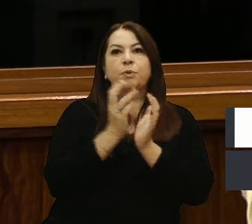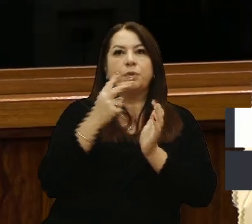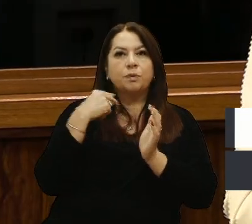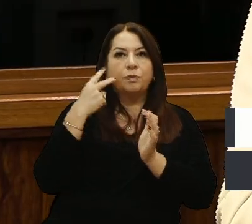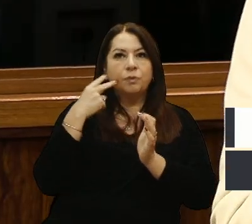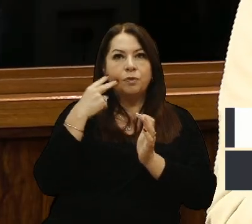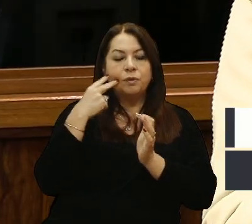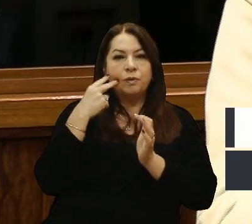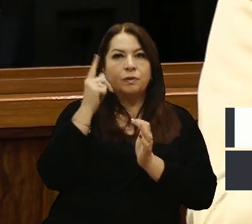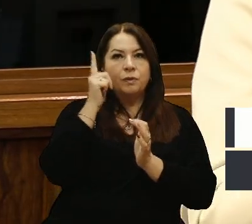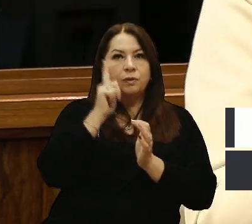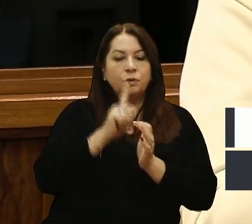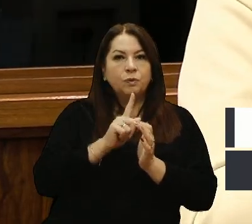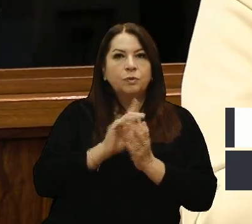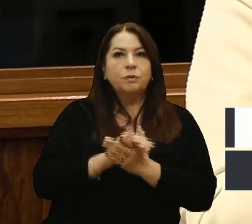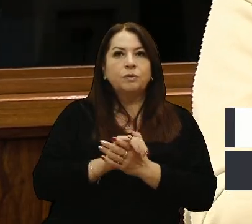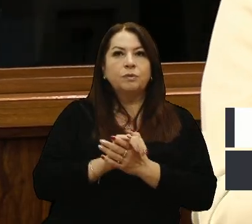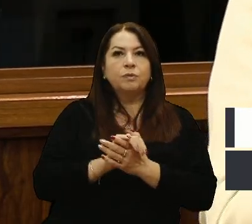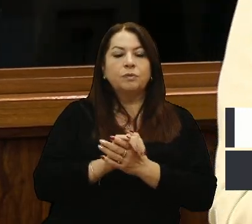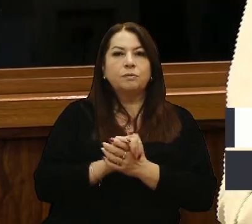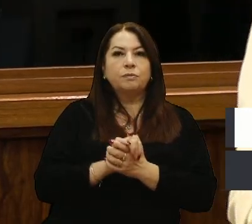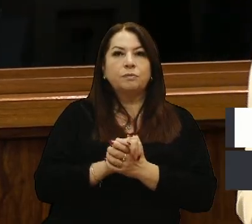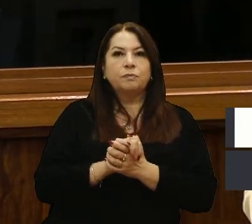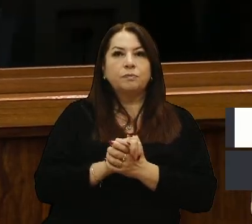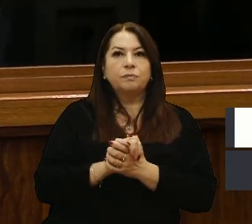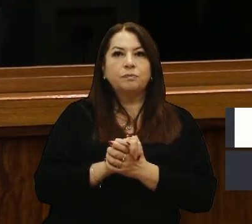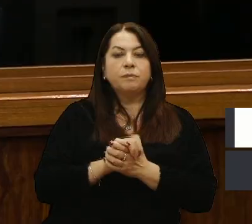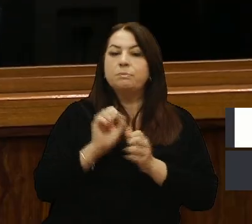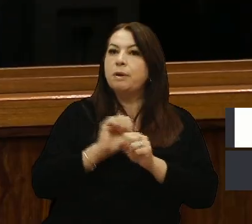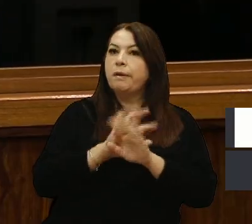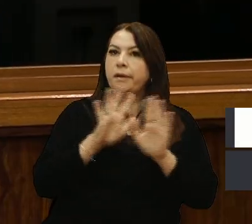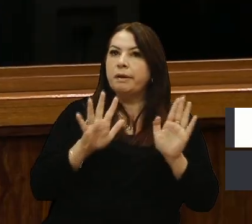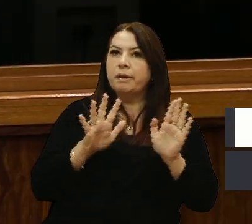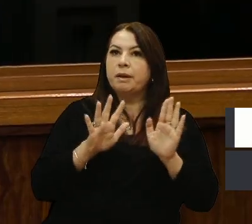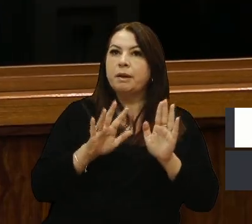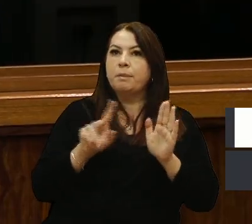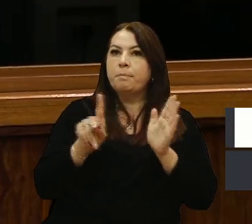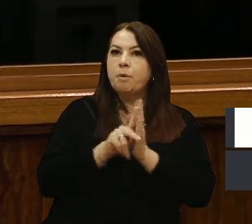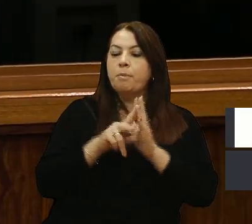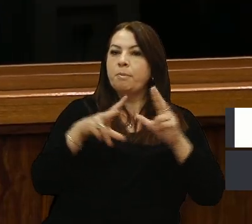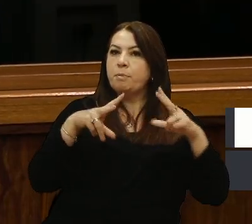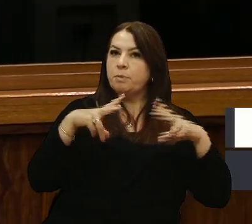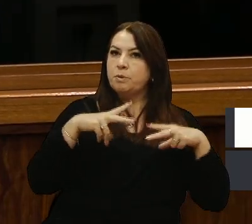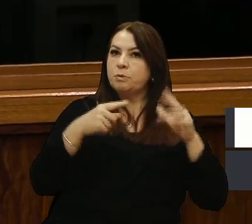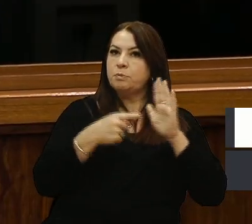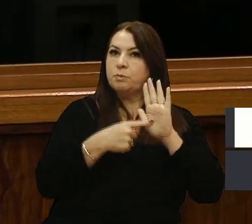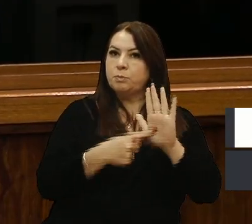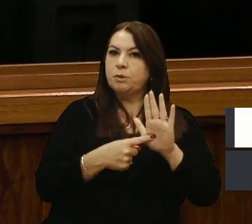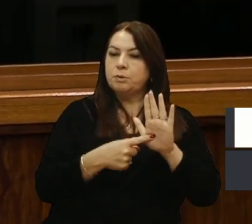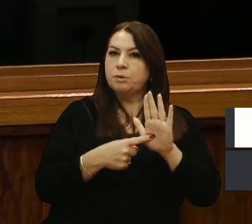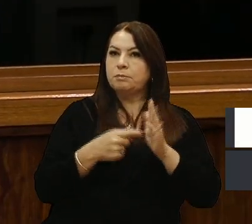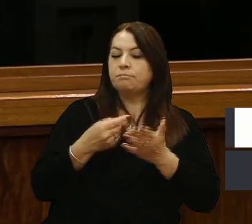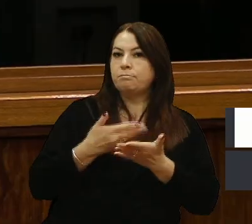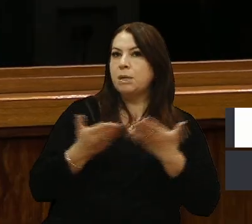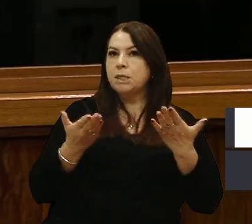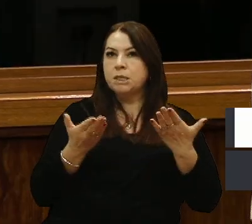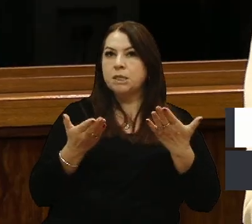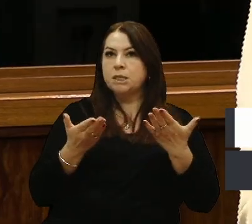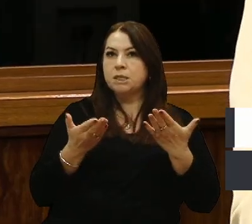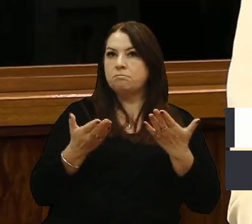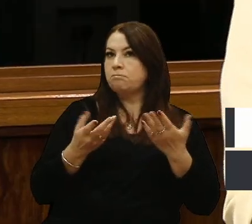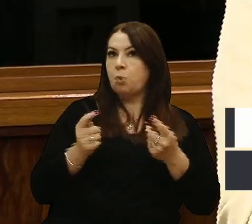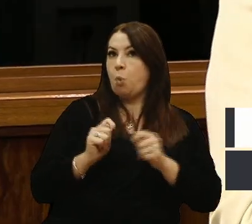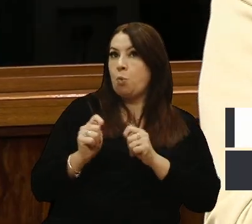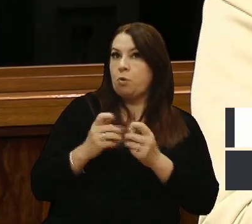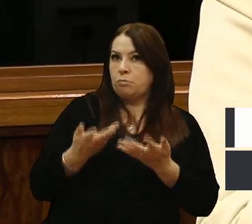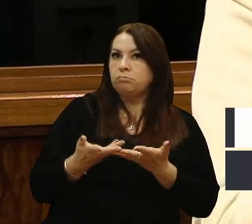vereador Lucas, numa questão nitidamente pessoal, mostrando que perdeu a estribeira,